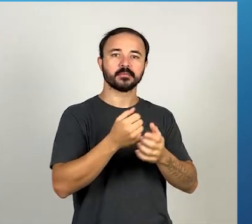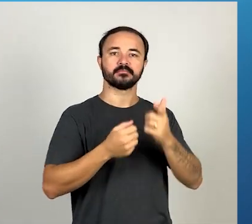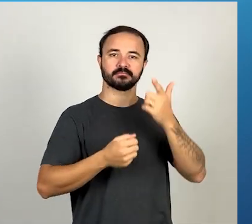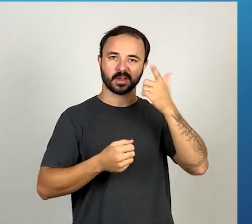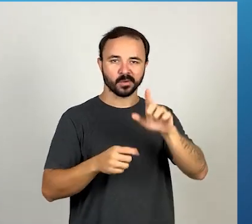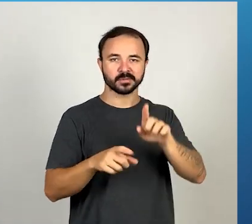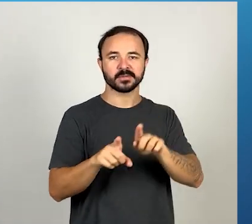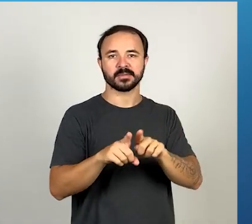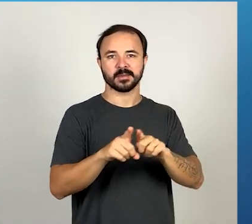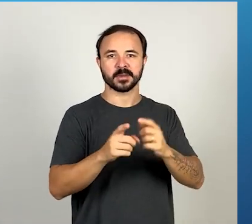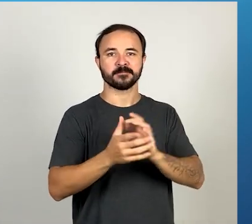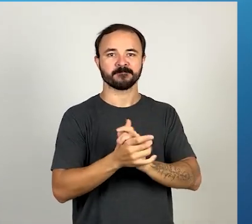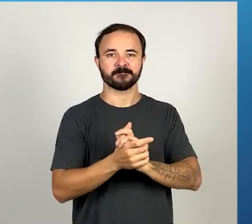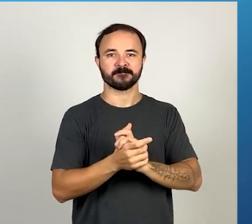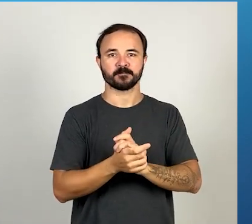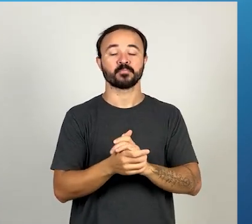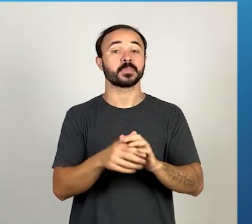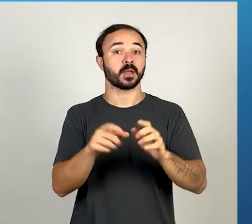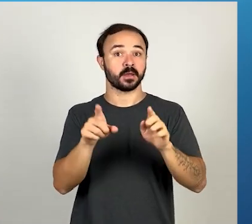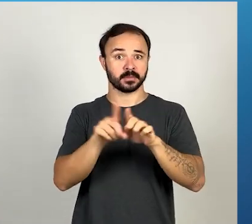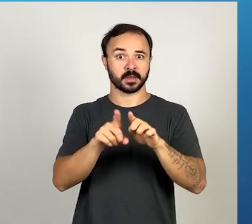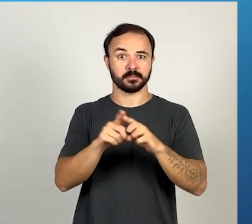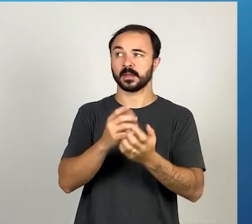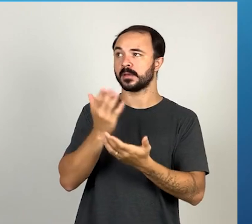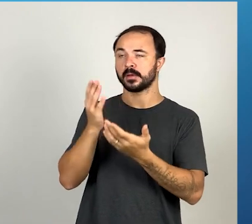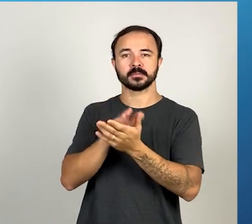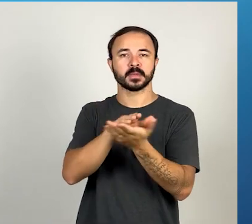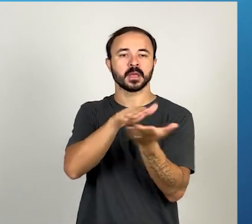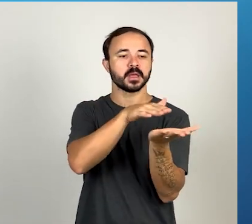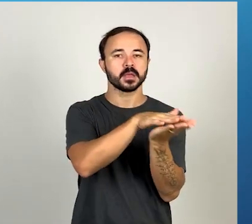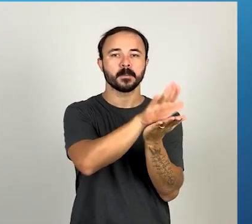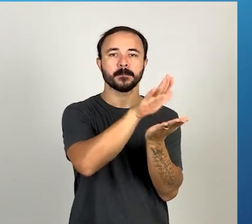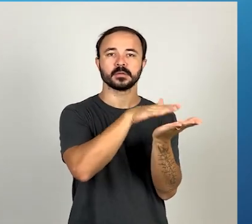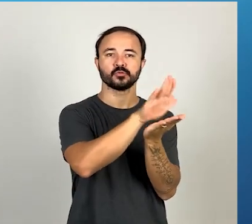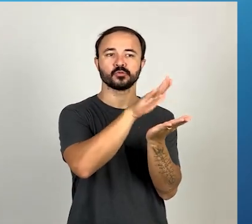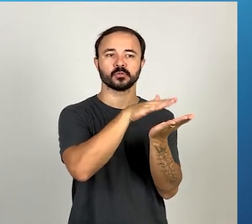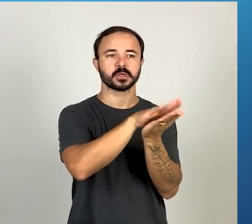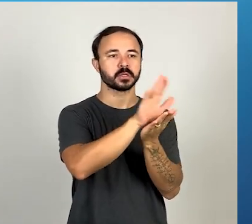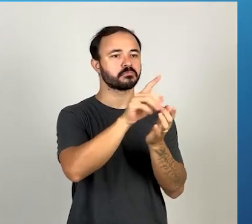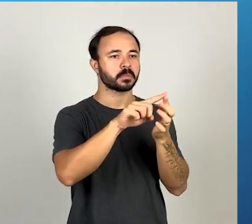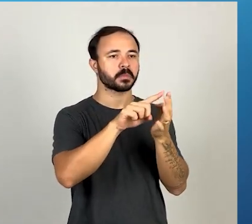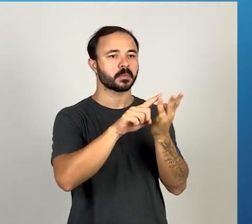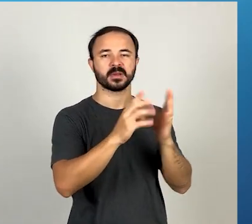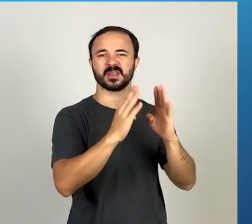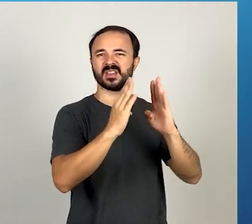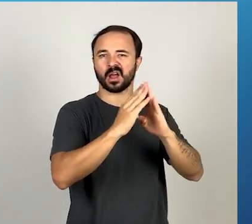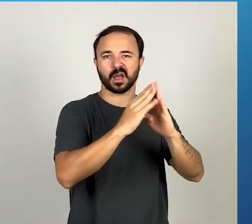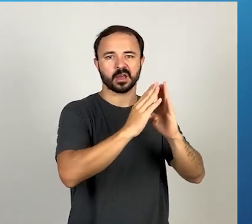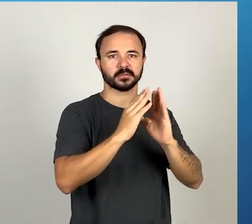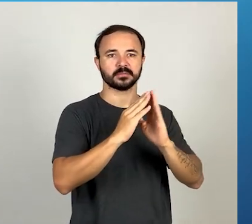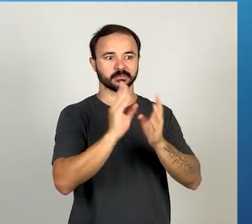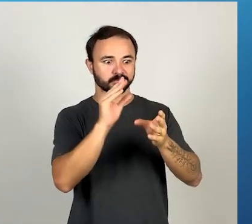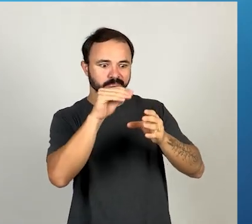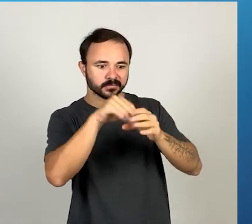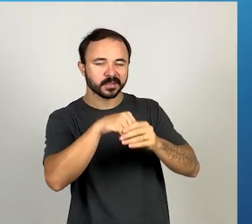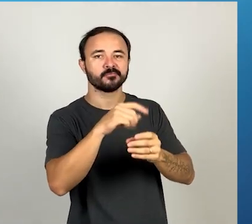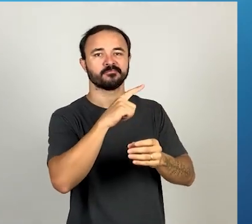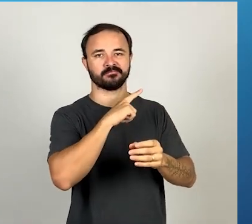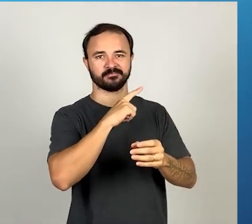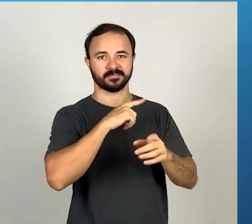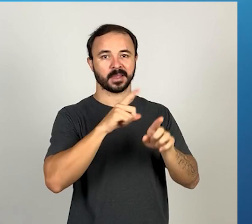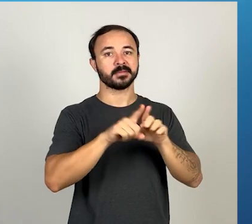motor de passo muito utilizado em impressoras 3D, impressoras normais que nós temos em casa. Nós temos